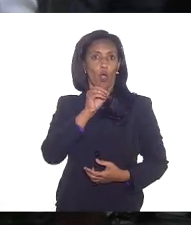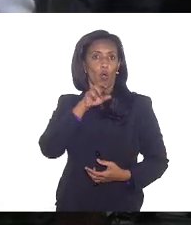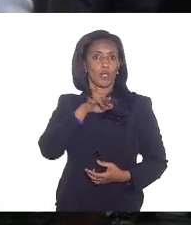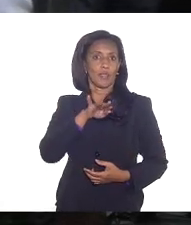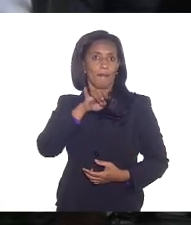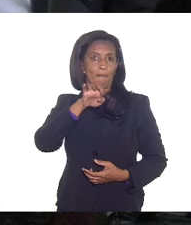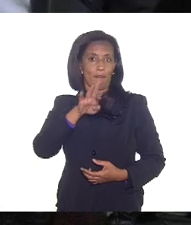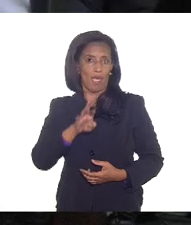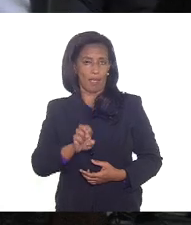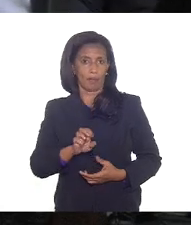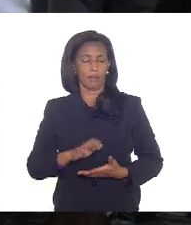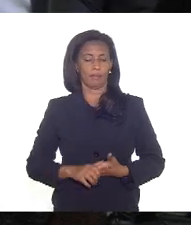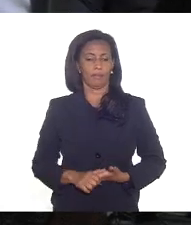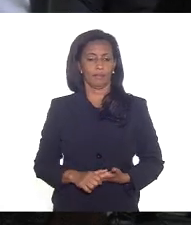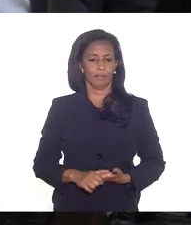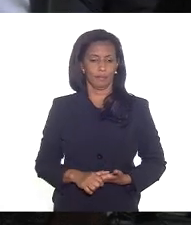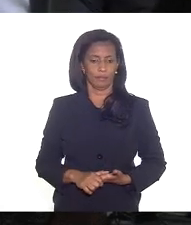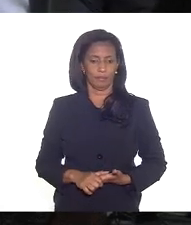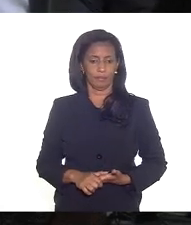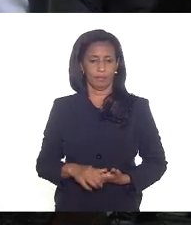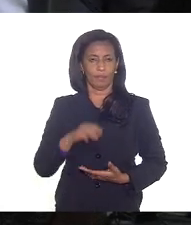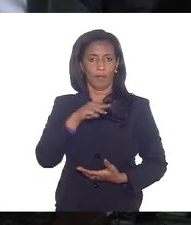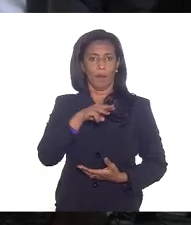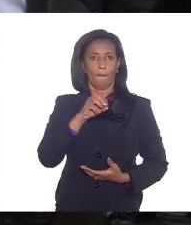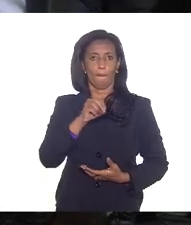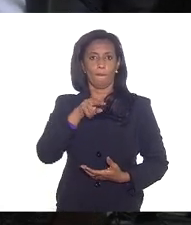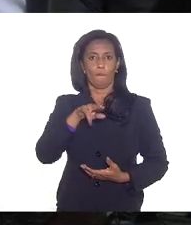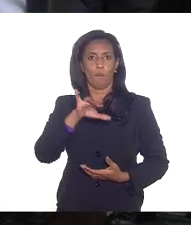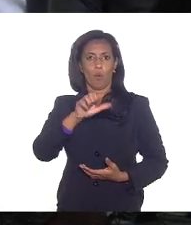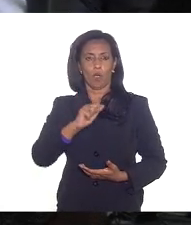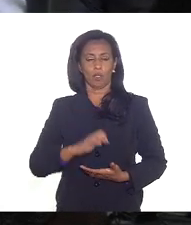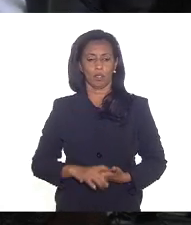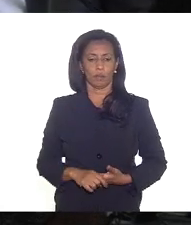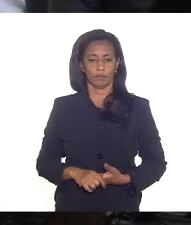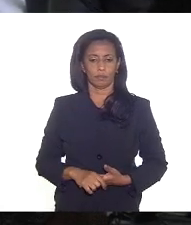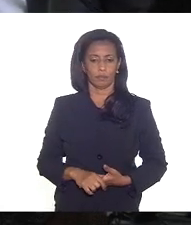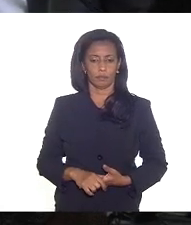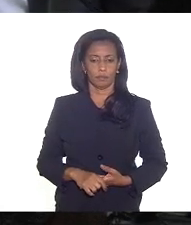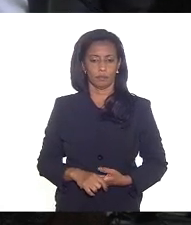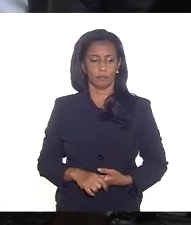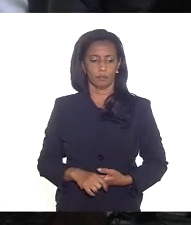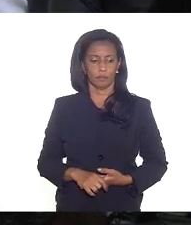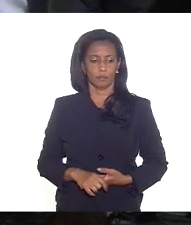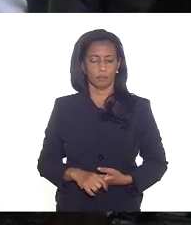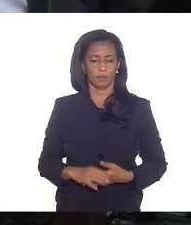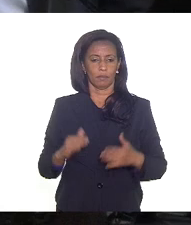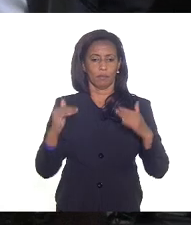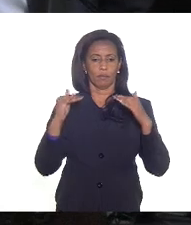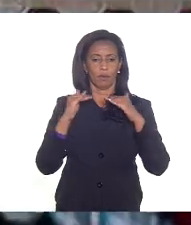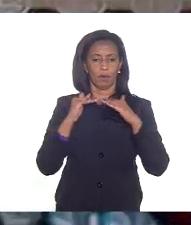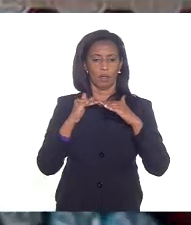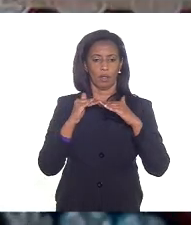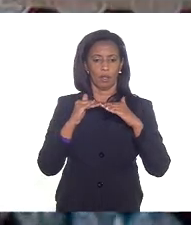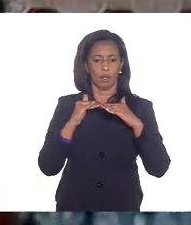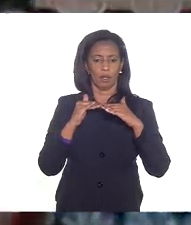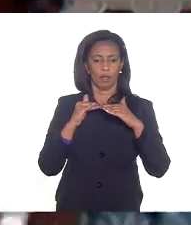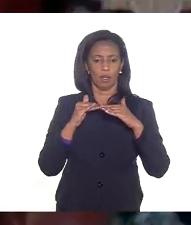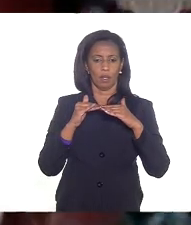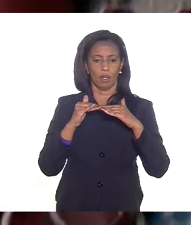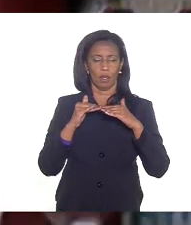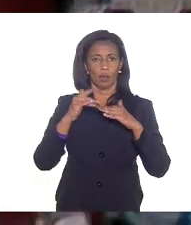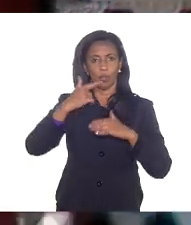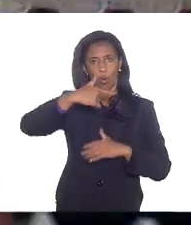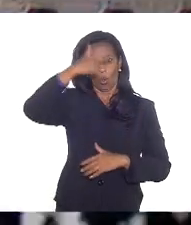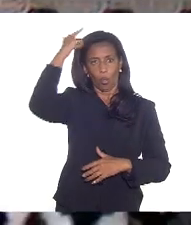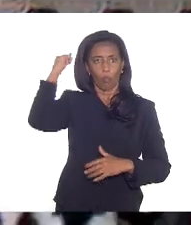Deputado rosenverg Reis Deputado da Mônica Francisco eu vou acompanhar o voto divergente do